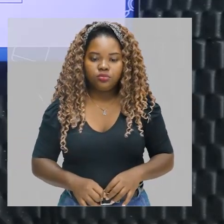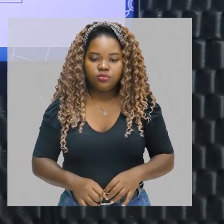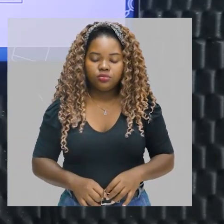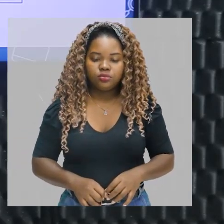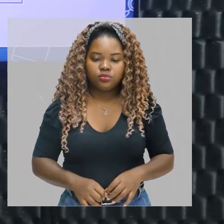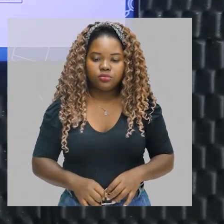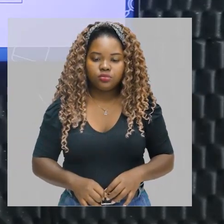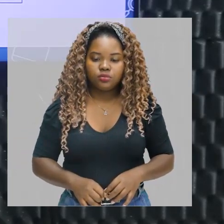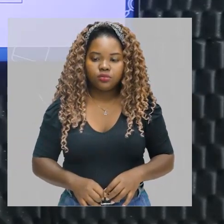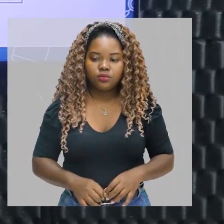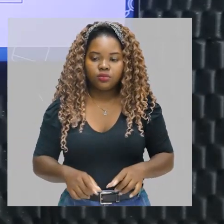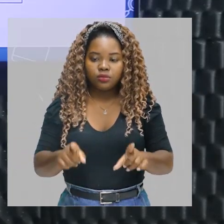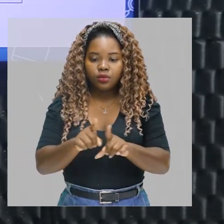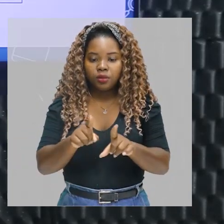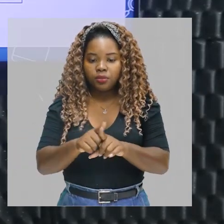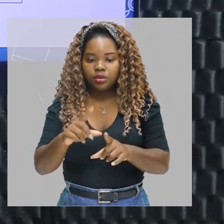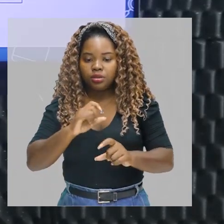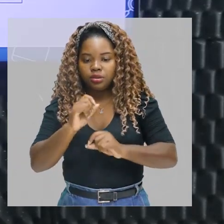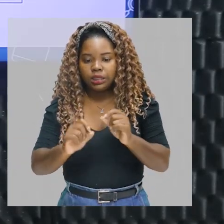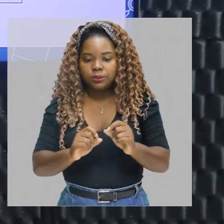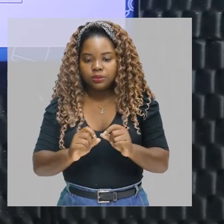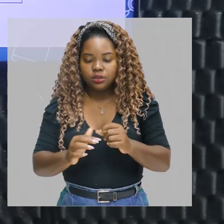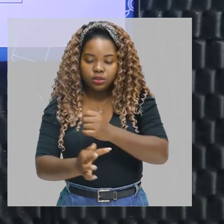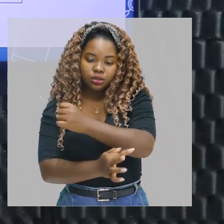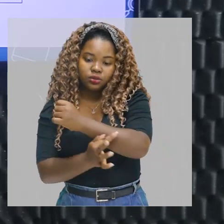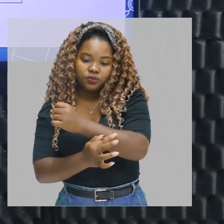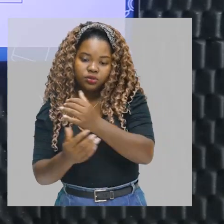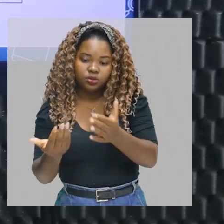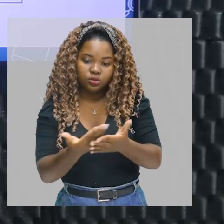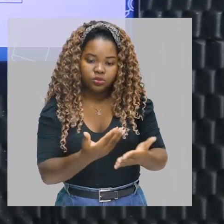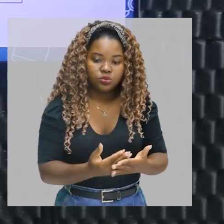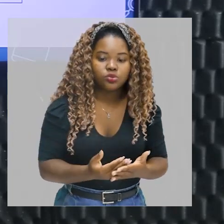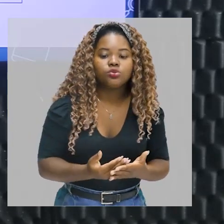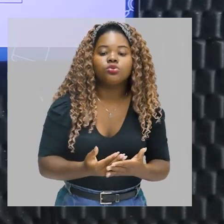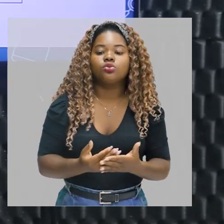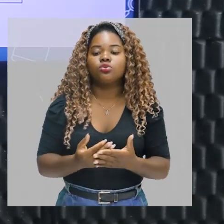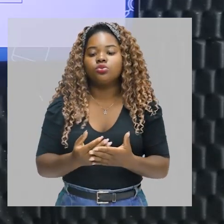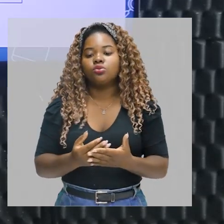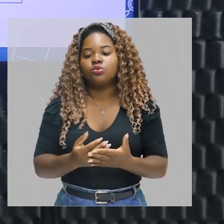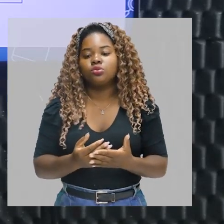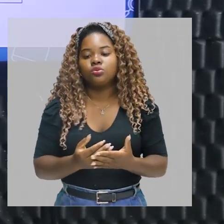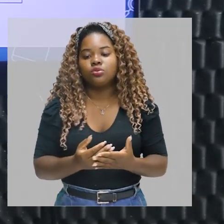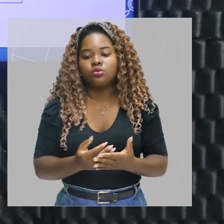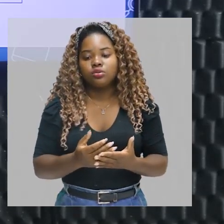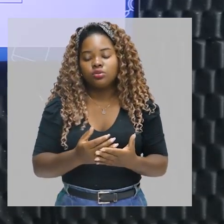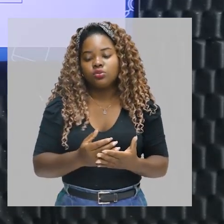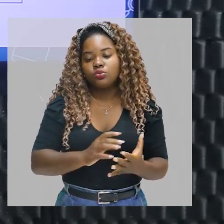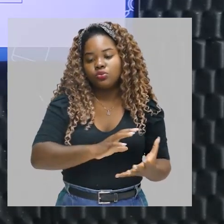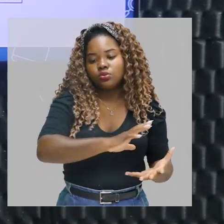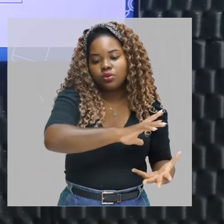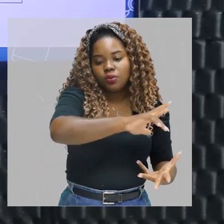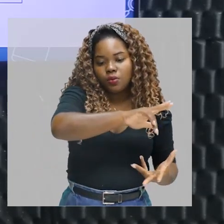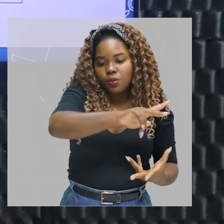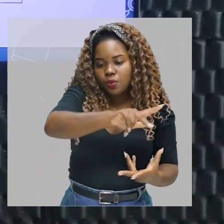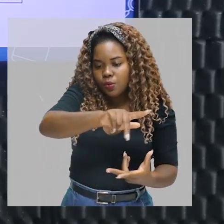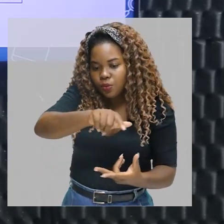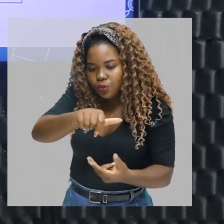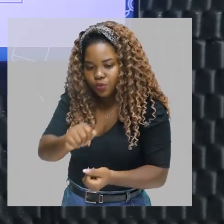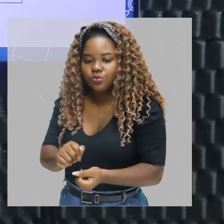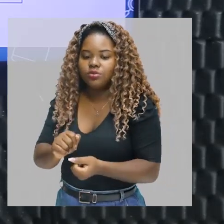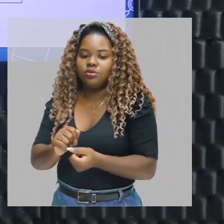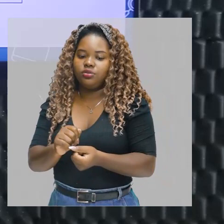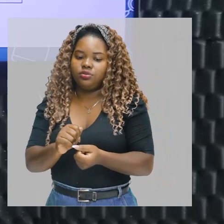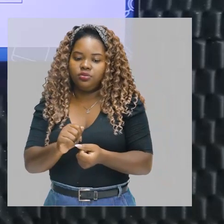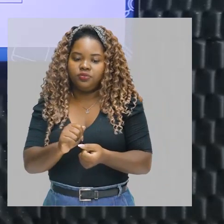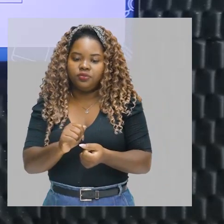disser o seguinte, que a física estuda a natureza da natureza, certo? Então a palavra da natureza, aqui a primeira, ela faz a mesma menção